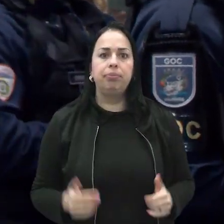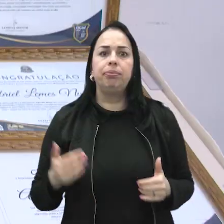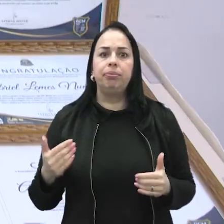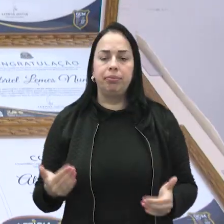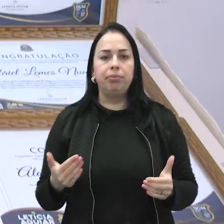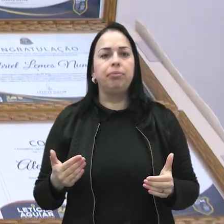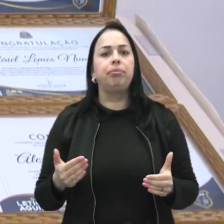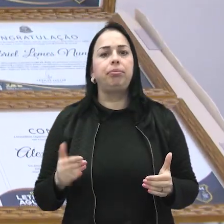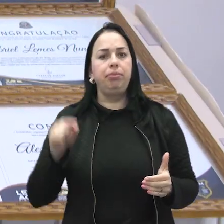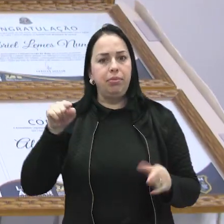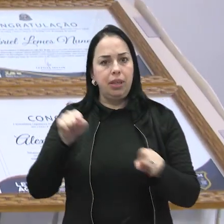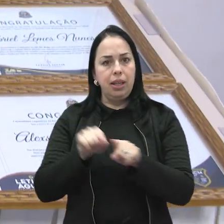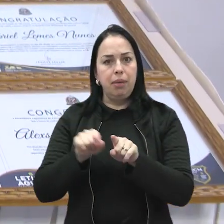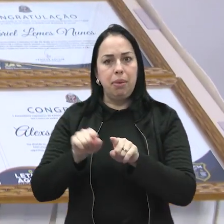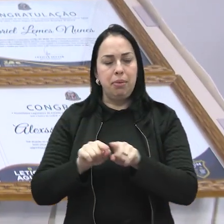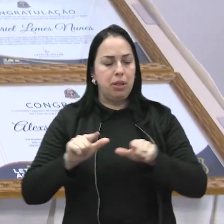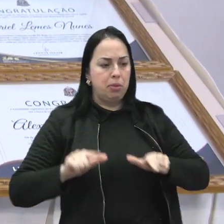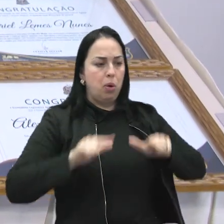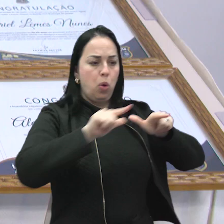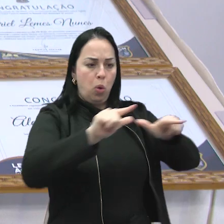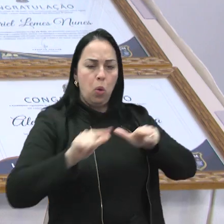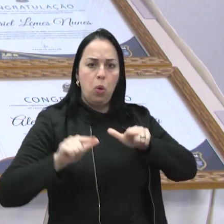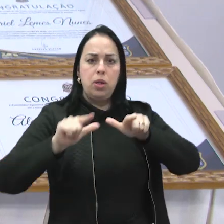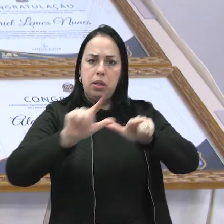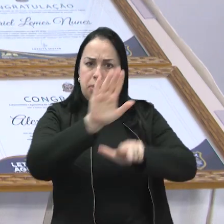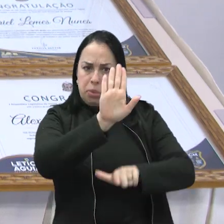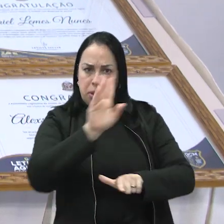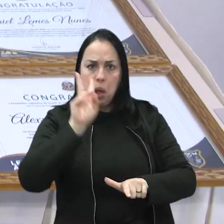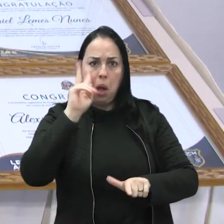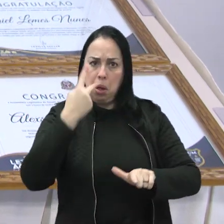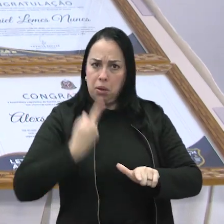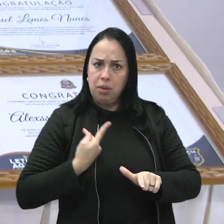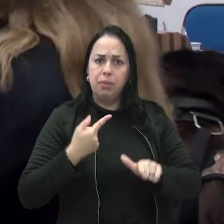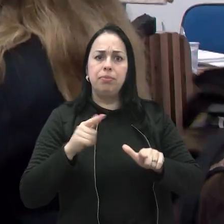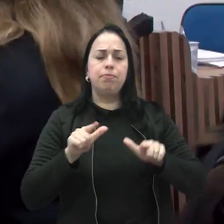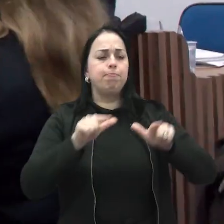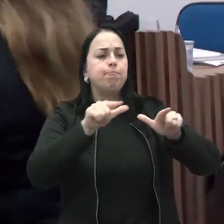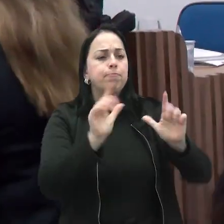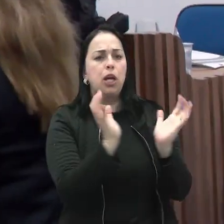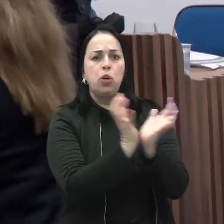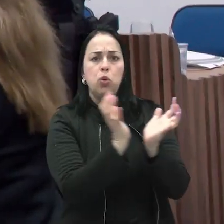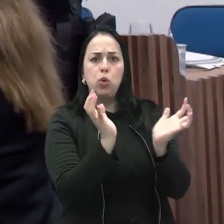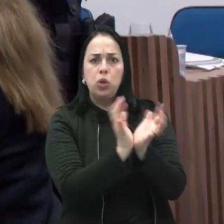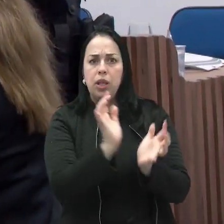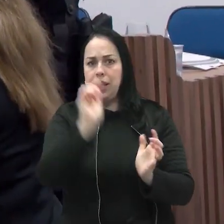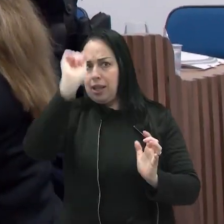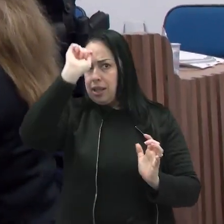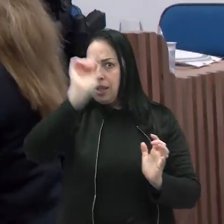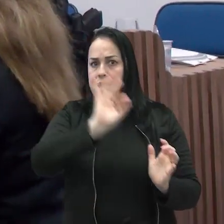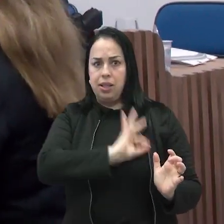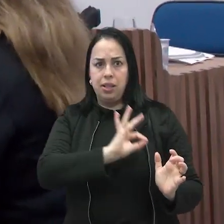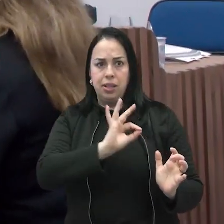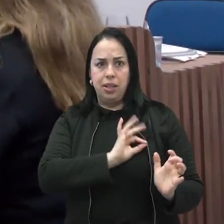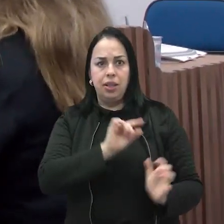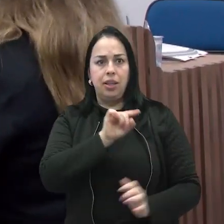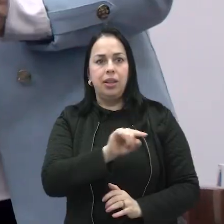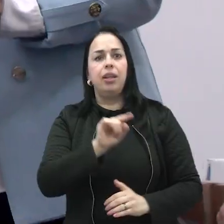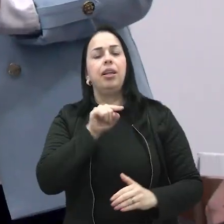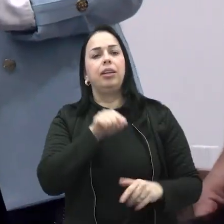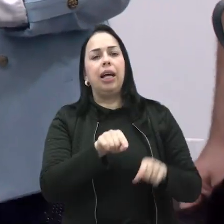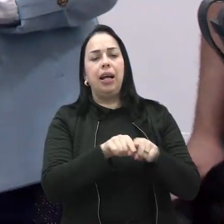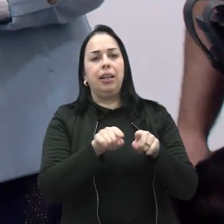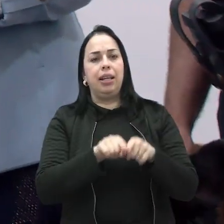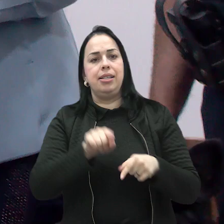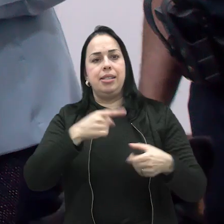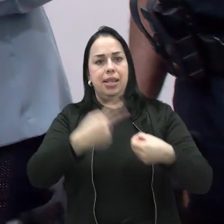também. O encontro ainda contou com uma certificação de reconhecimento entregue à equipe de guardas civis da cidade de